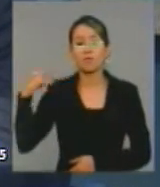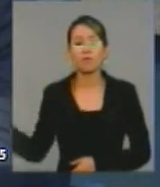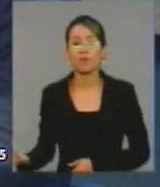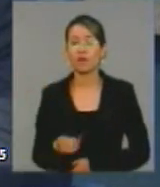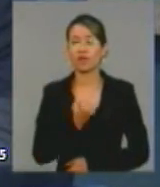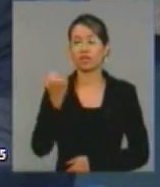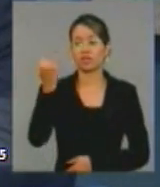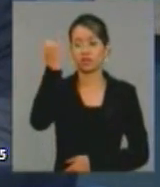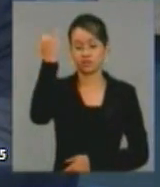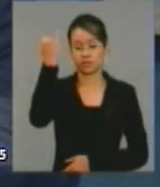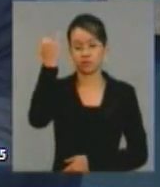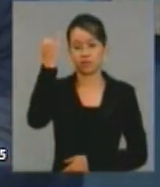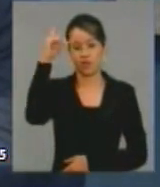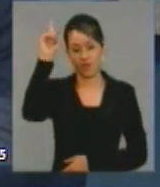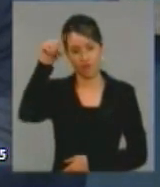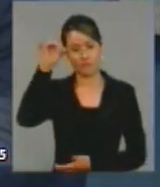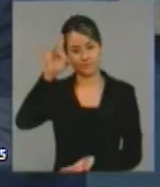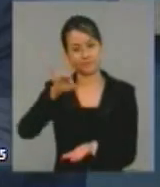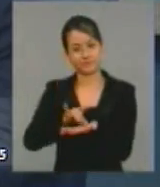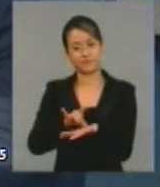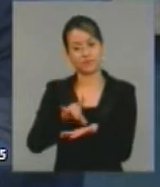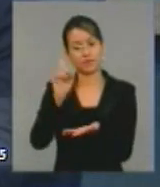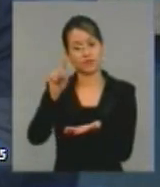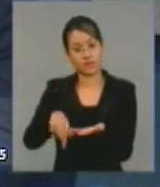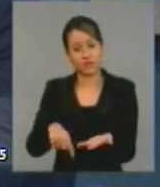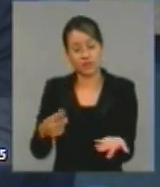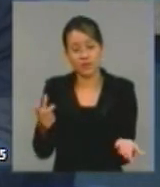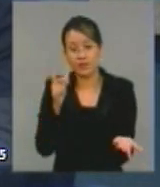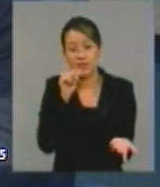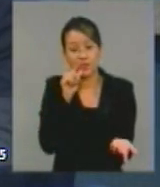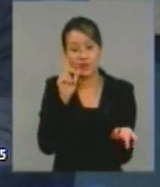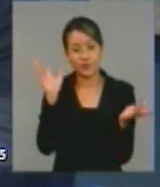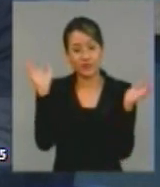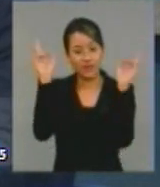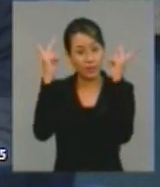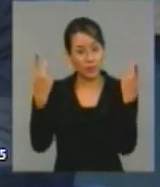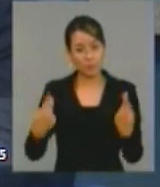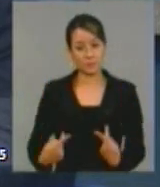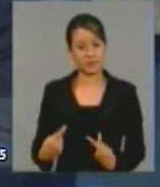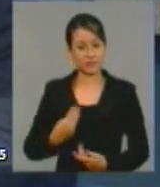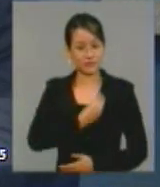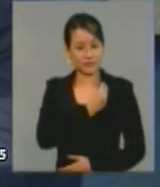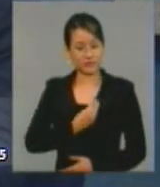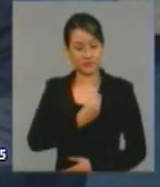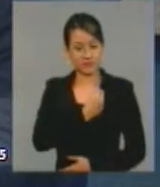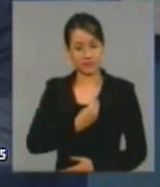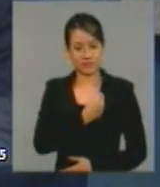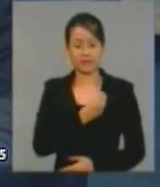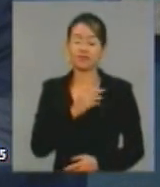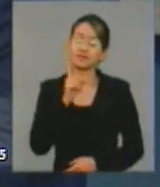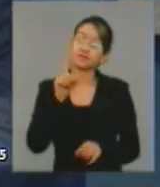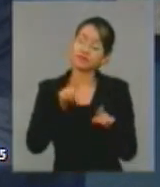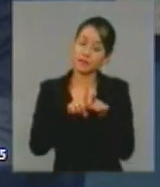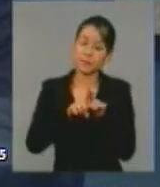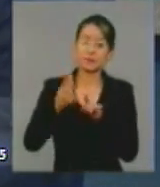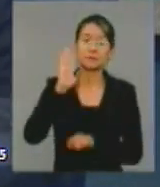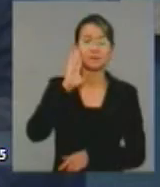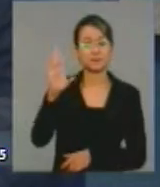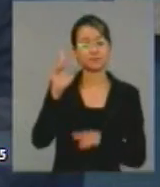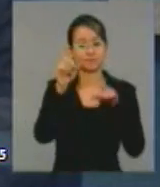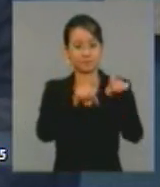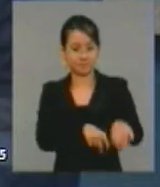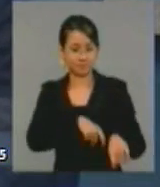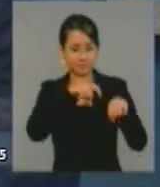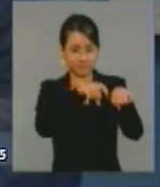mais importante, realmente é o abastecimento humano e, sobretudo, o pequeno agricultor familiar.